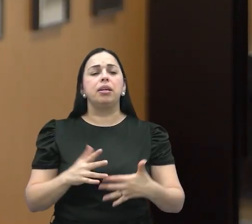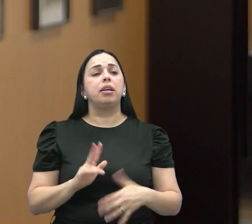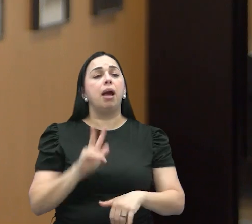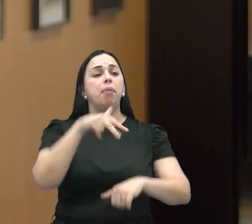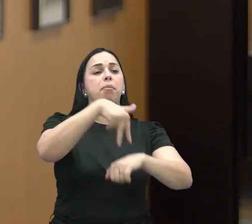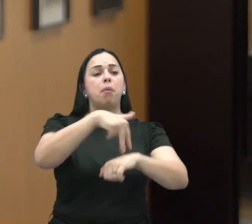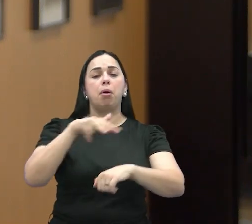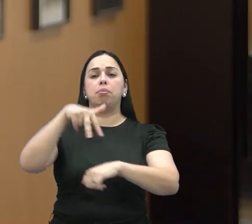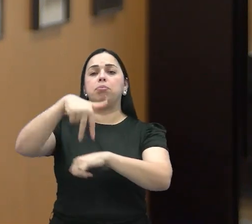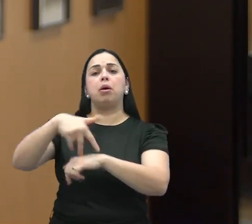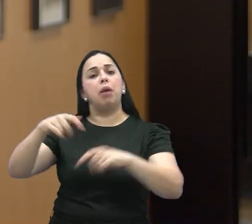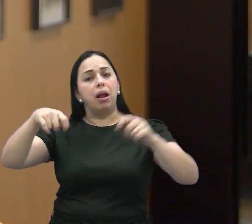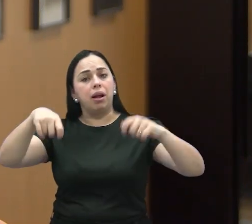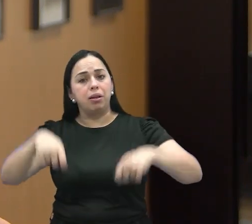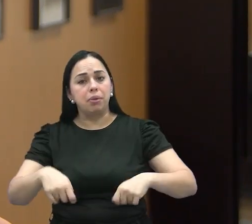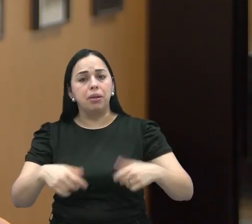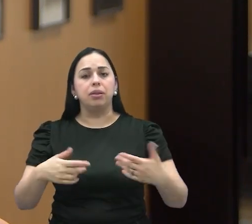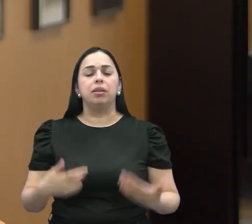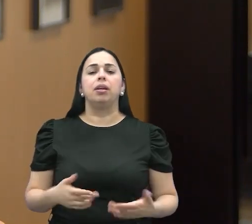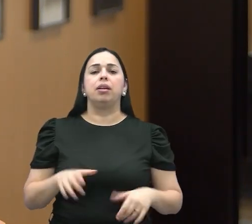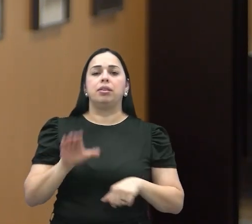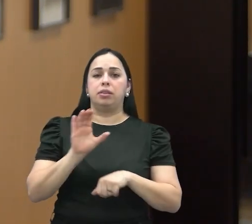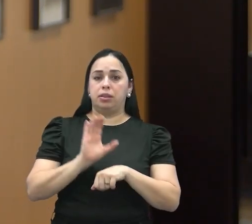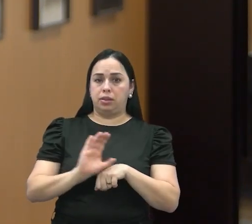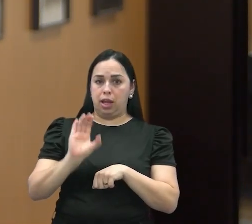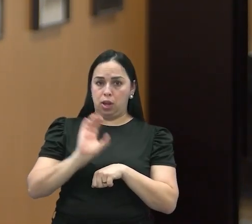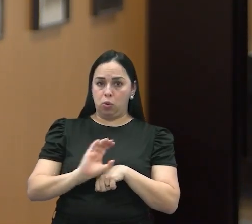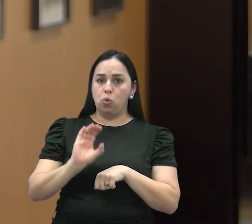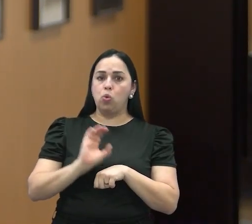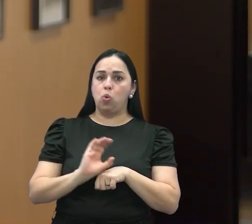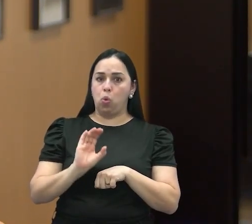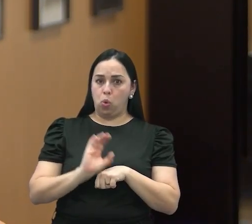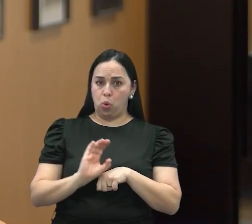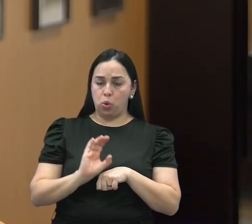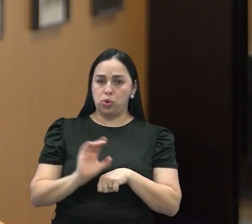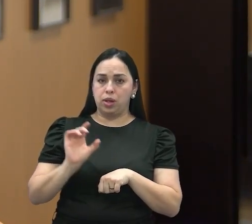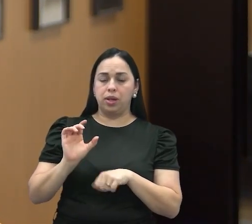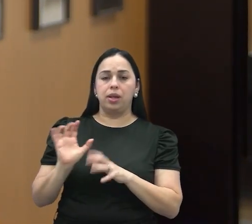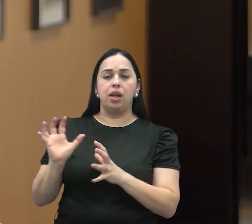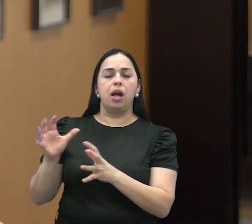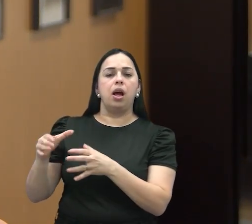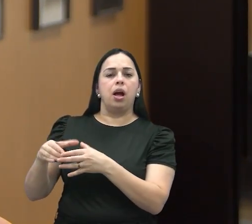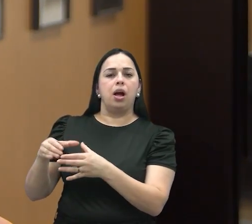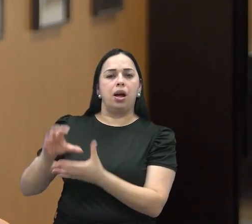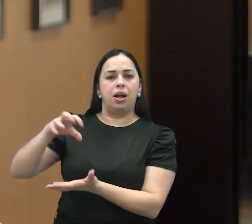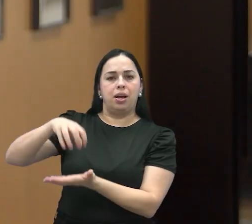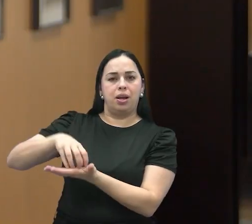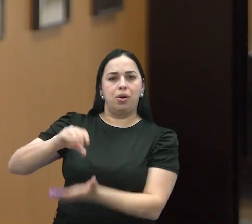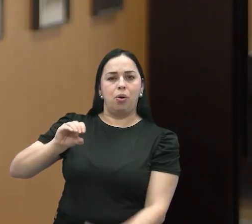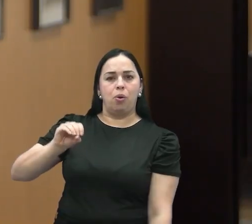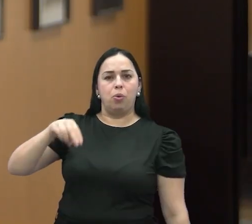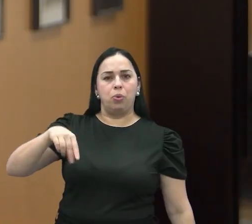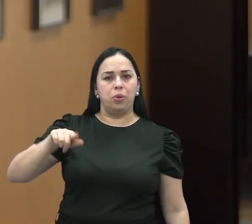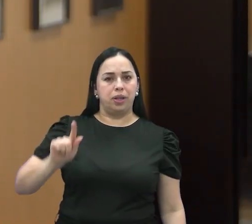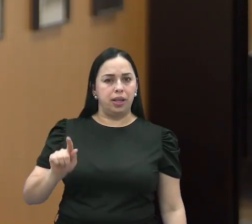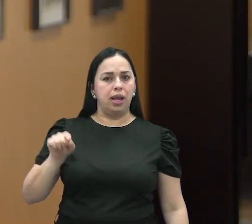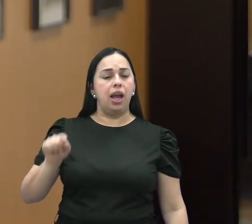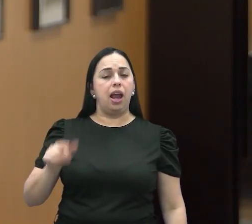gente tem feito. Nós temos o curso de promotoras legais populares, feita pela ONG do Dandara. A gente